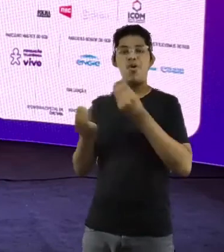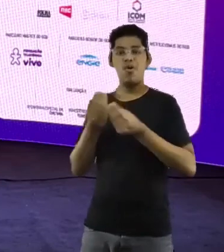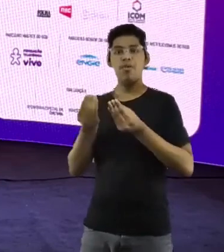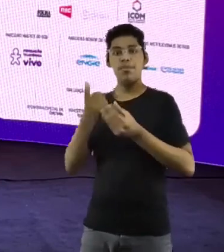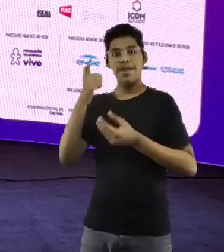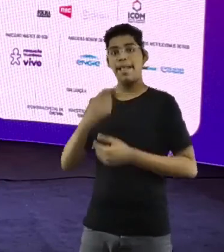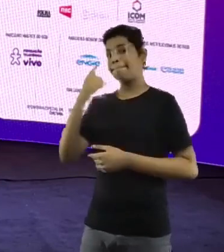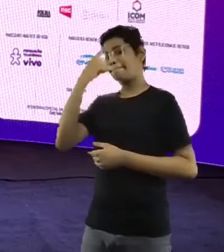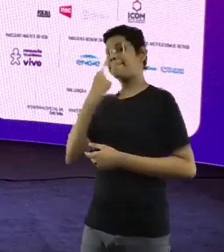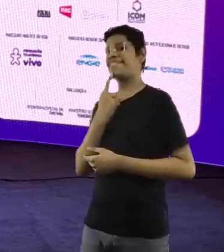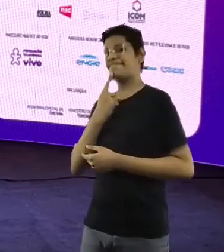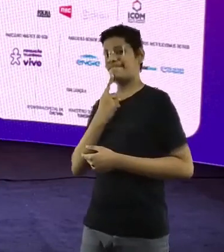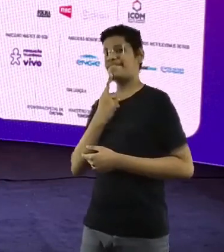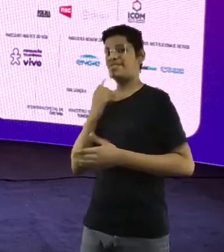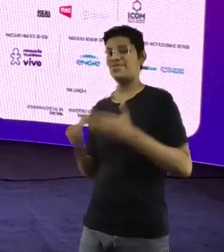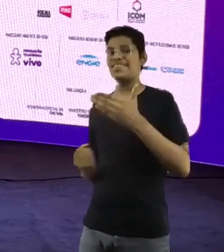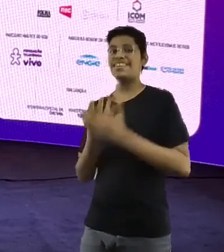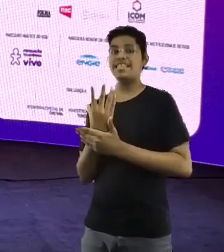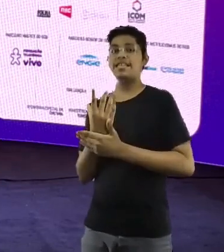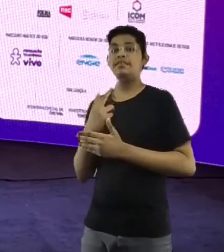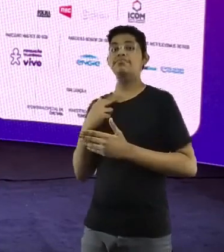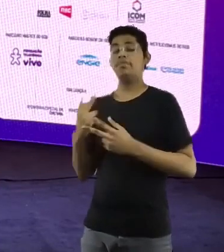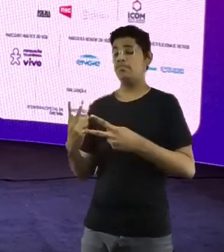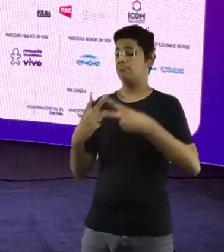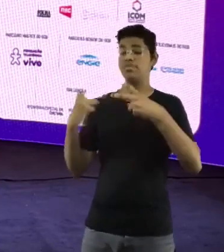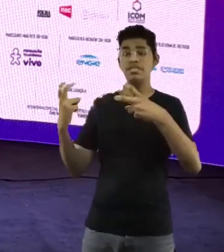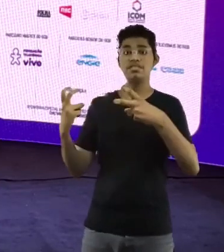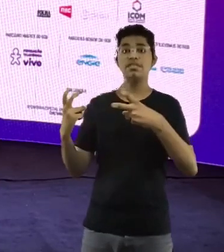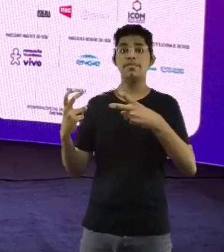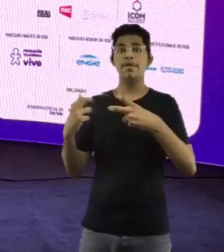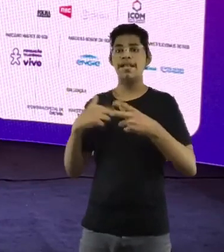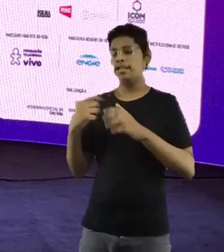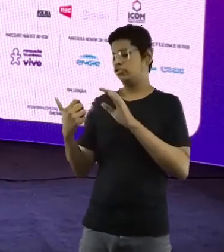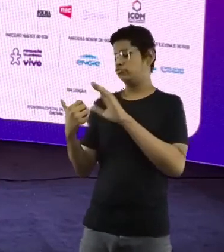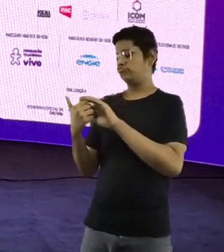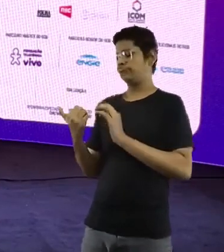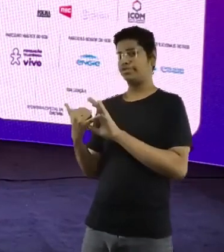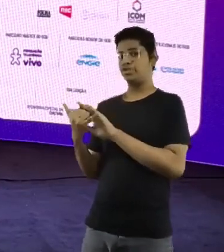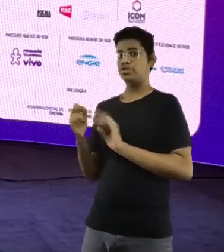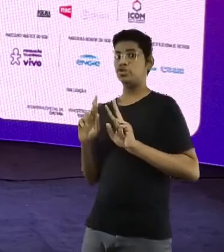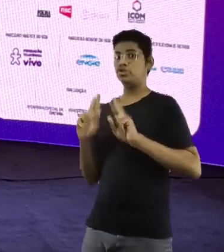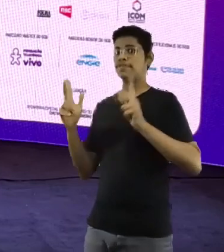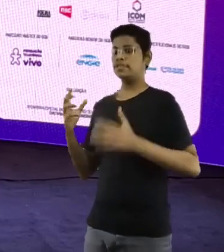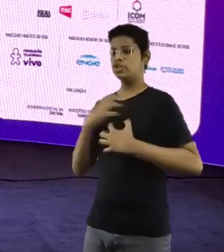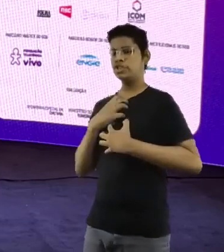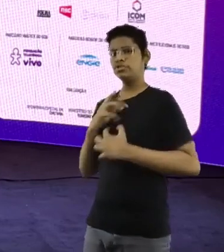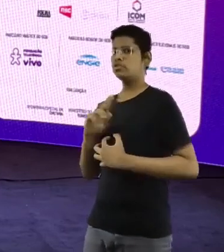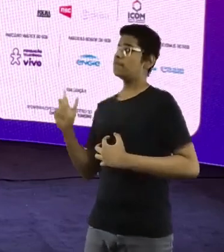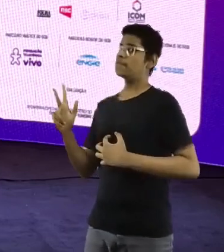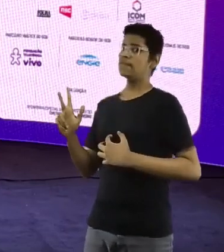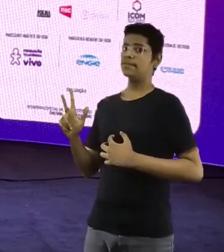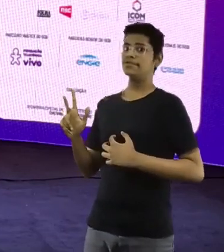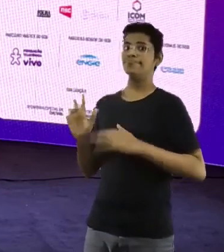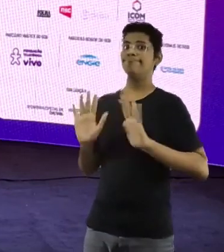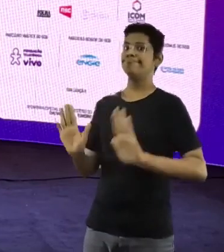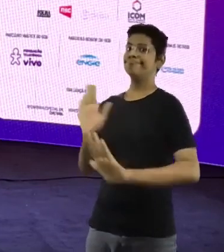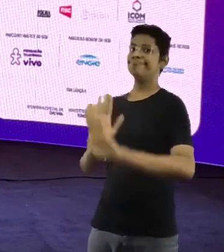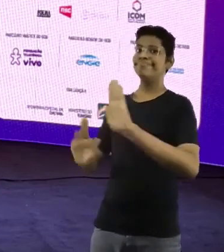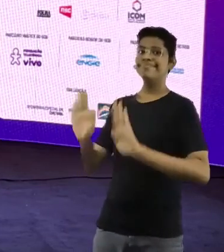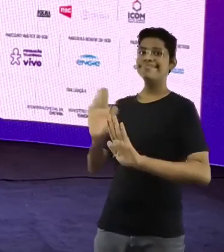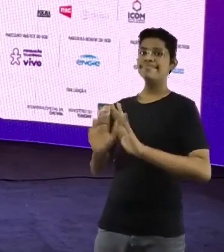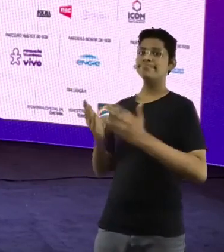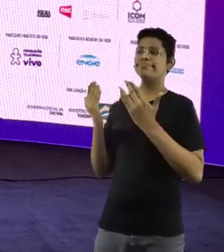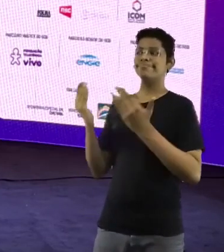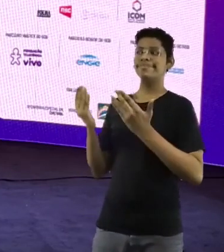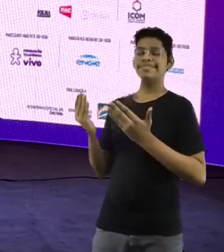se ele percebe que você está digitando ou segurando o celular de uma maneira diferente, ele acredita que pode ser outra pessoa que está